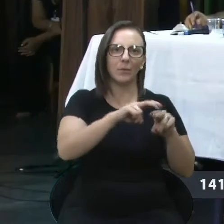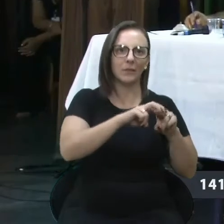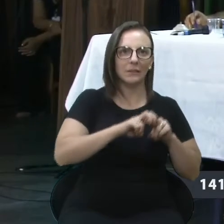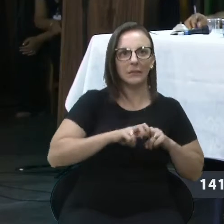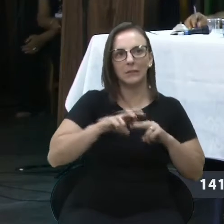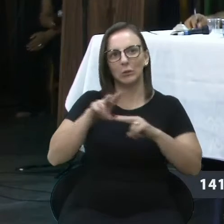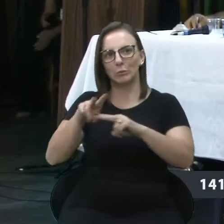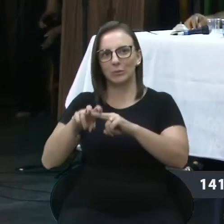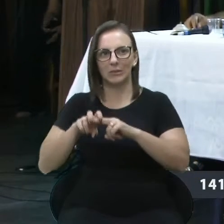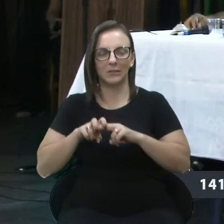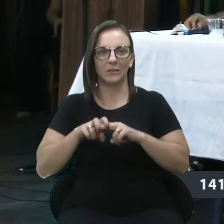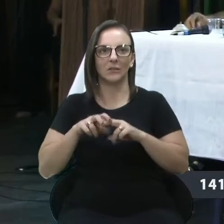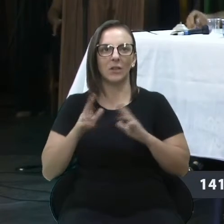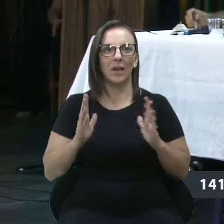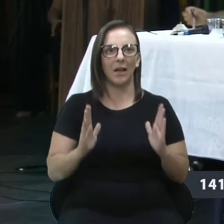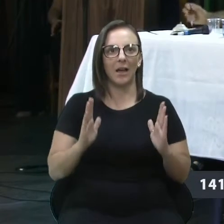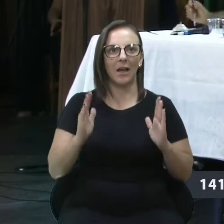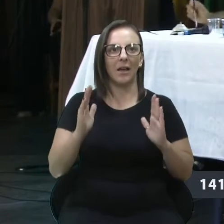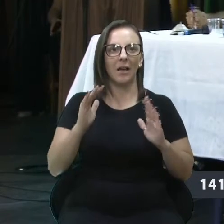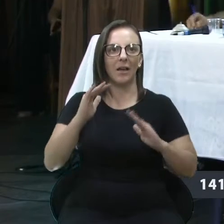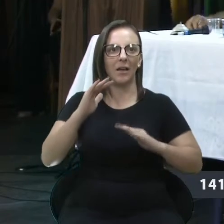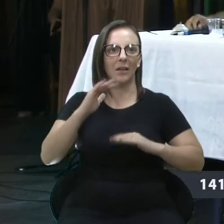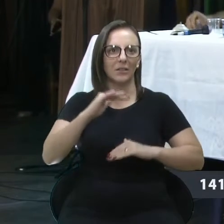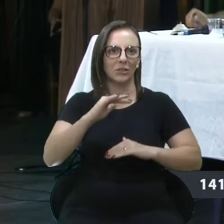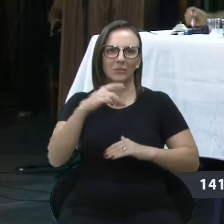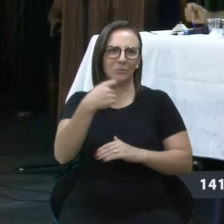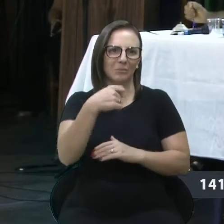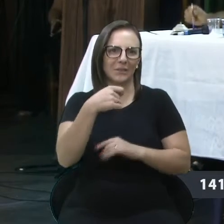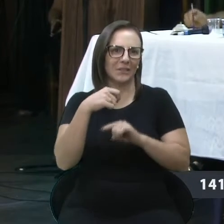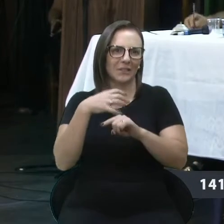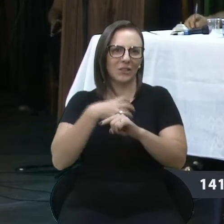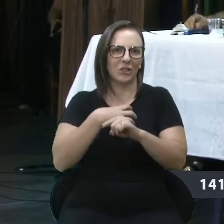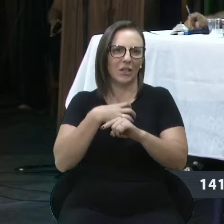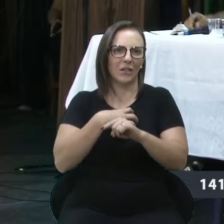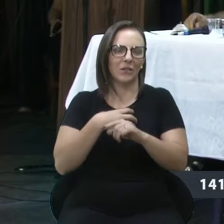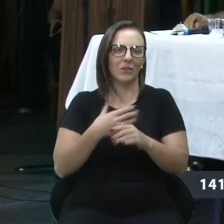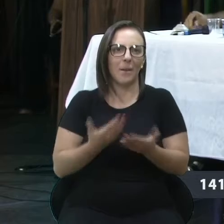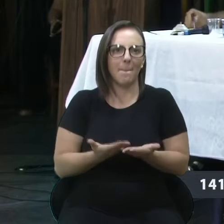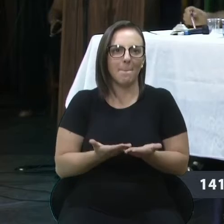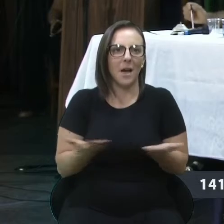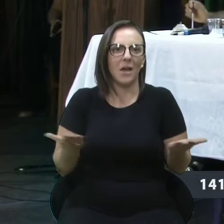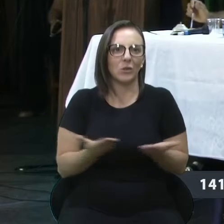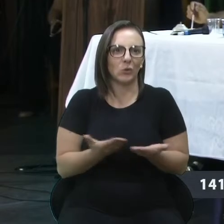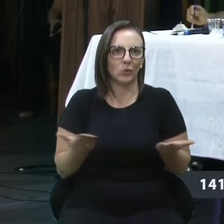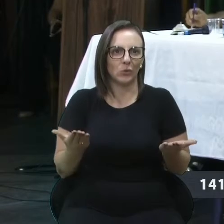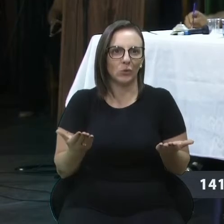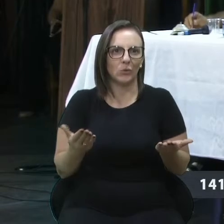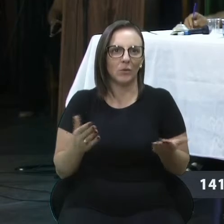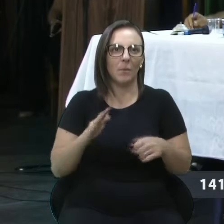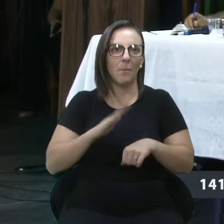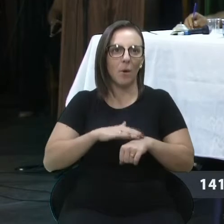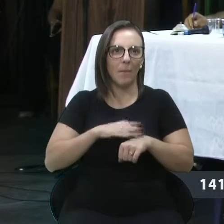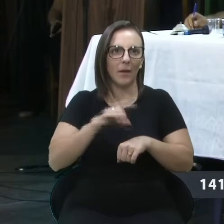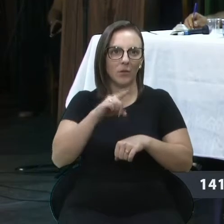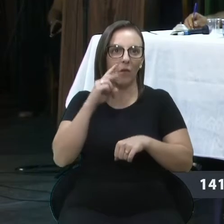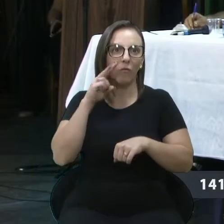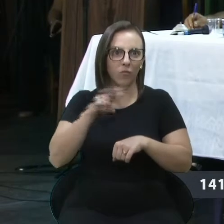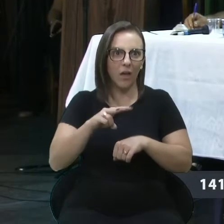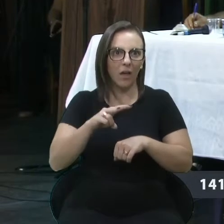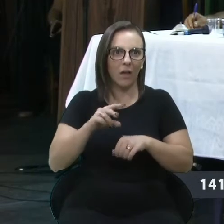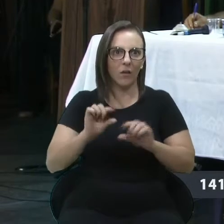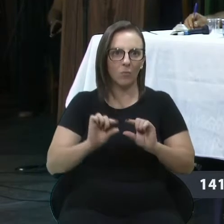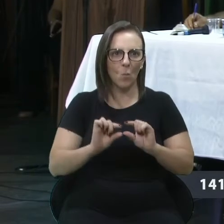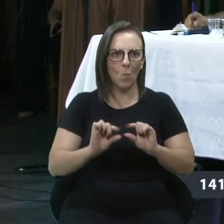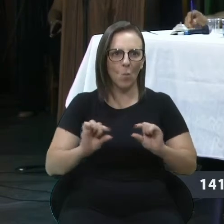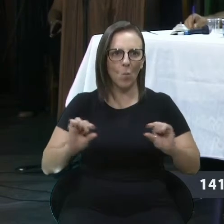lixeira realmente não tem necessidade de ser aquilo lá. Inclusive, as partes de baixo dela, quando os caros colegas forem ver, vão ver que o vão que ela